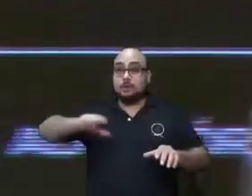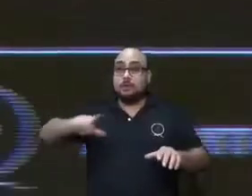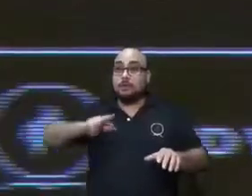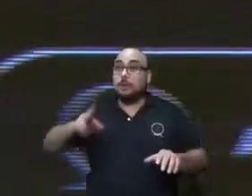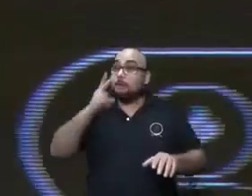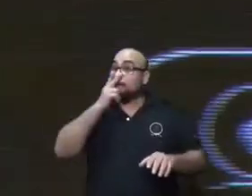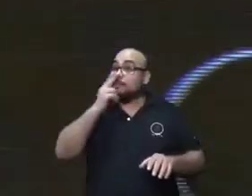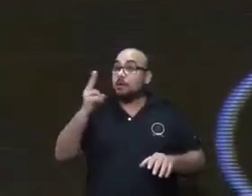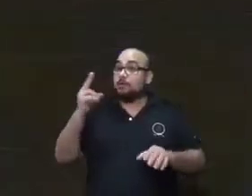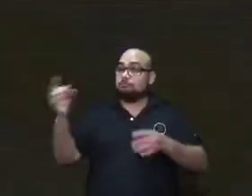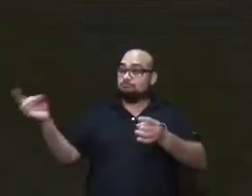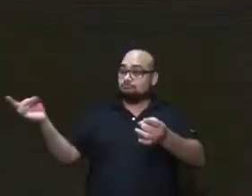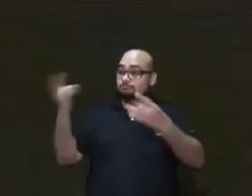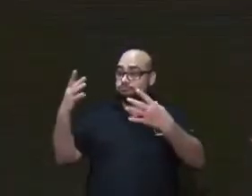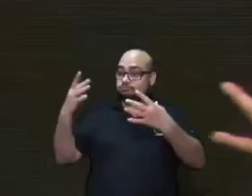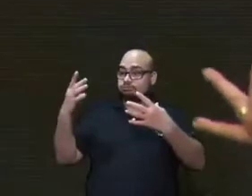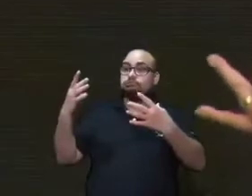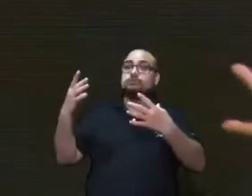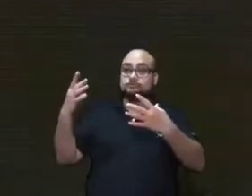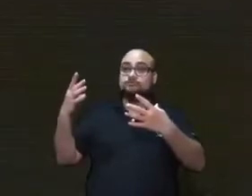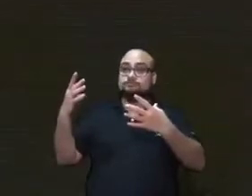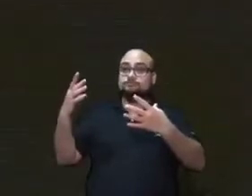Você já chamou isso de traição.